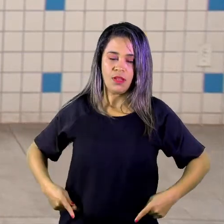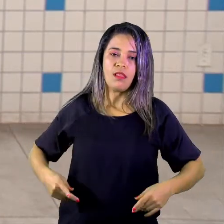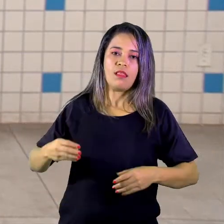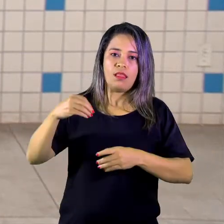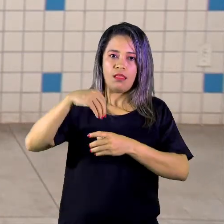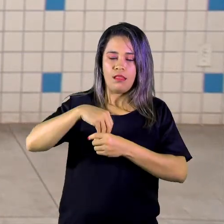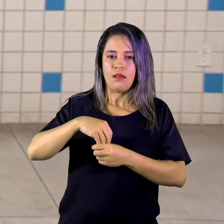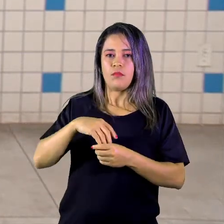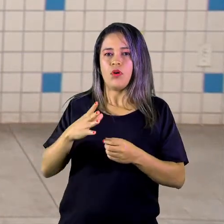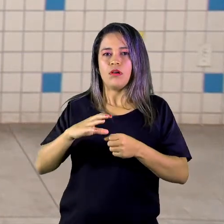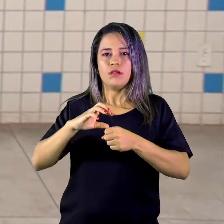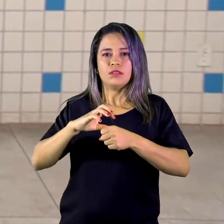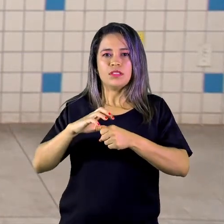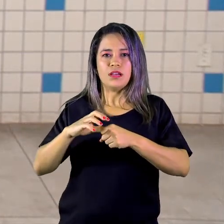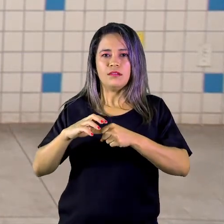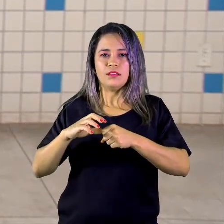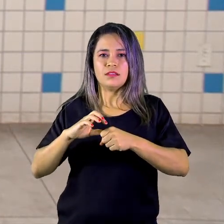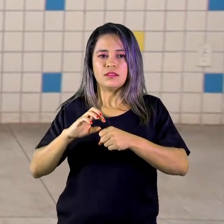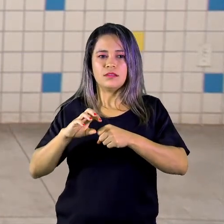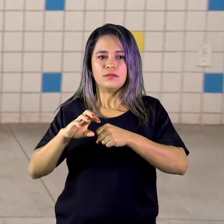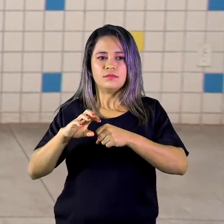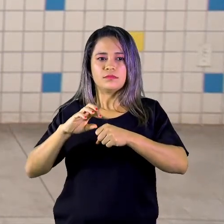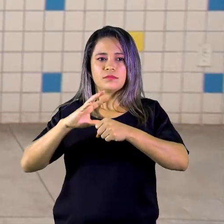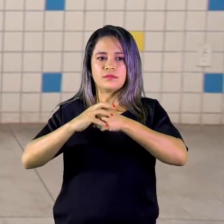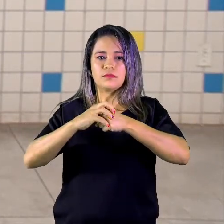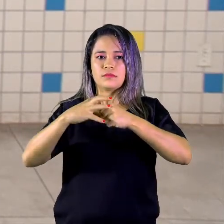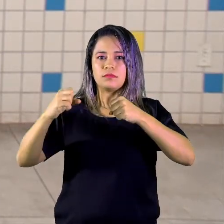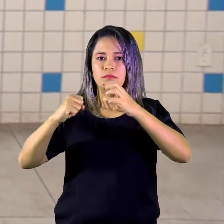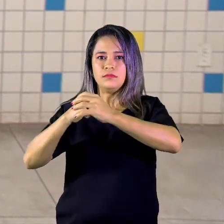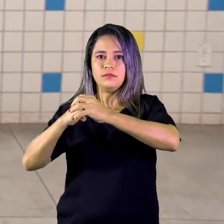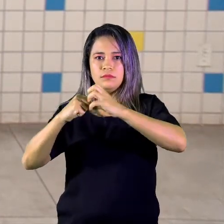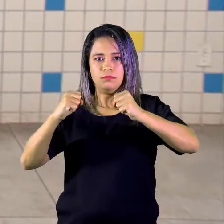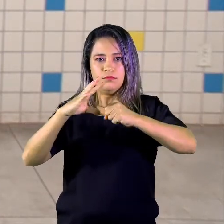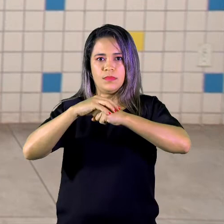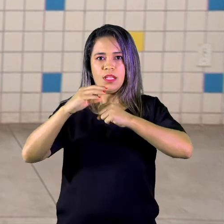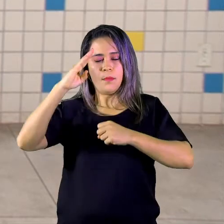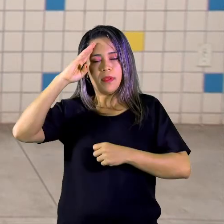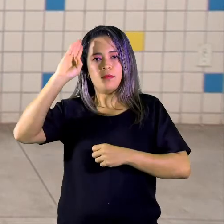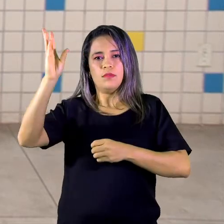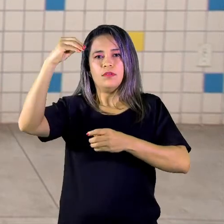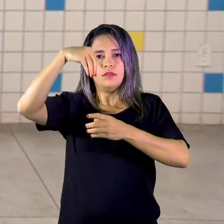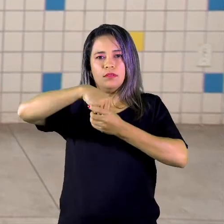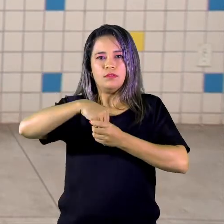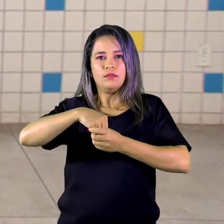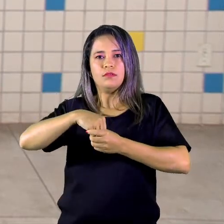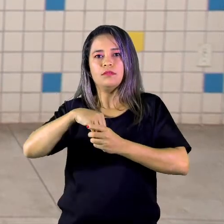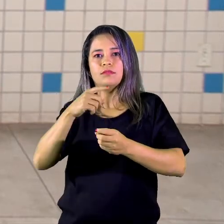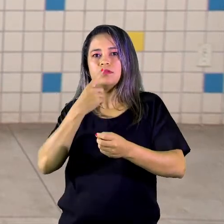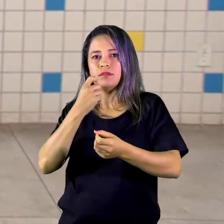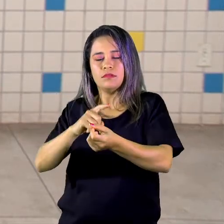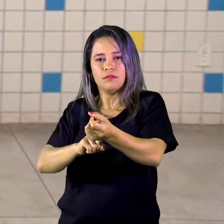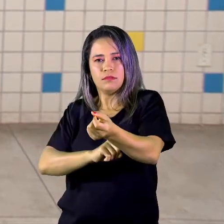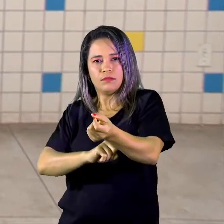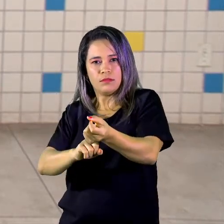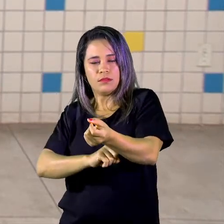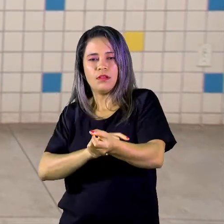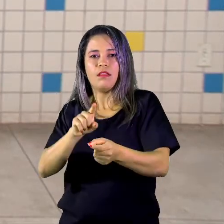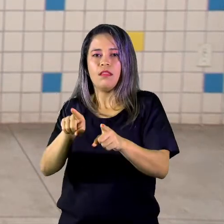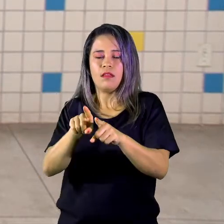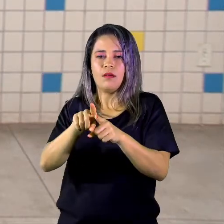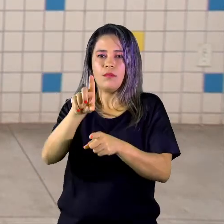por células especiais, presentes principalmente no sangue, leucócitos, que são chamados